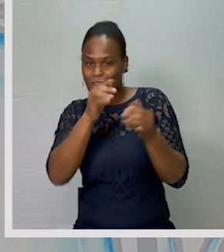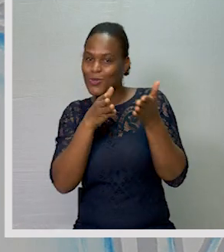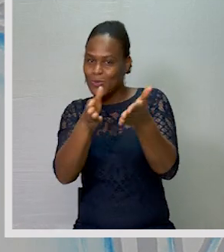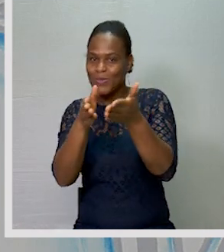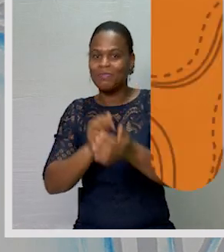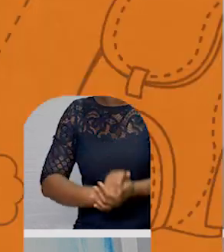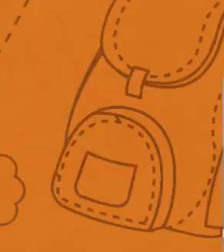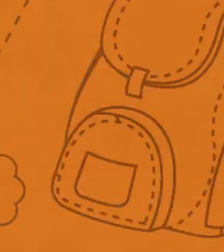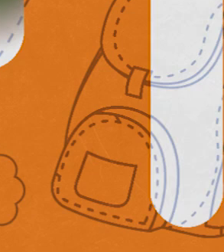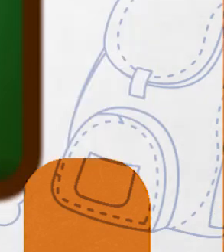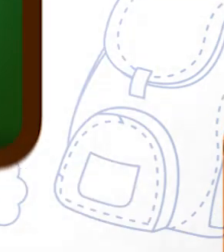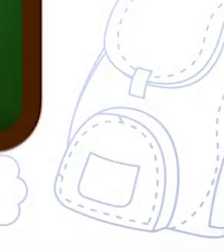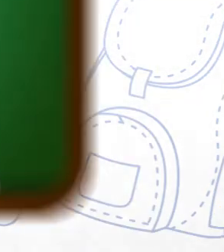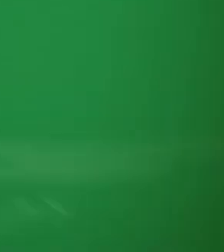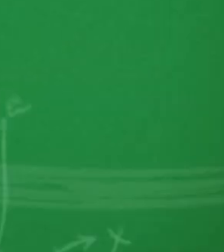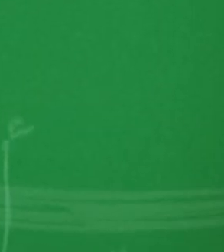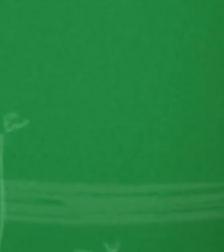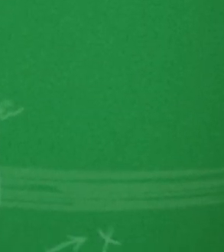educação.